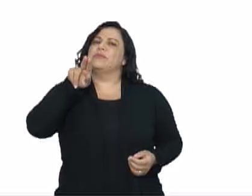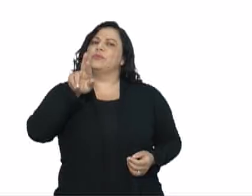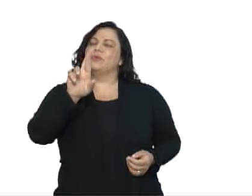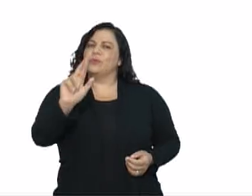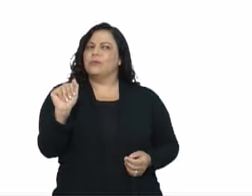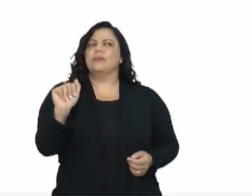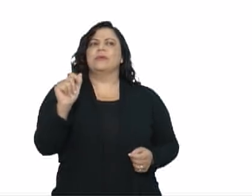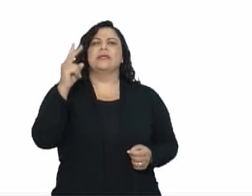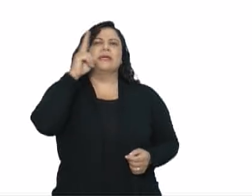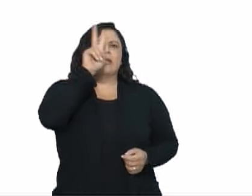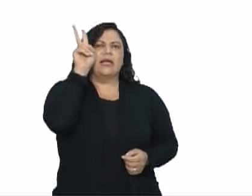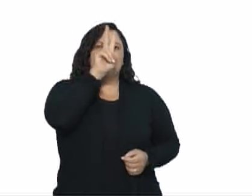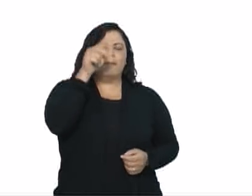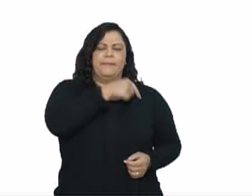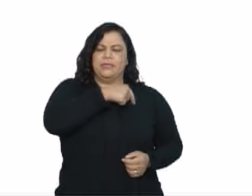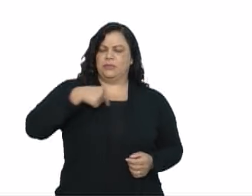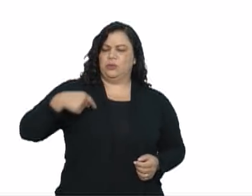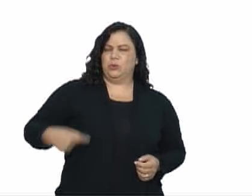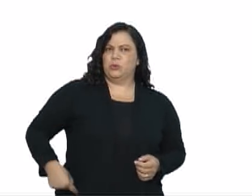sempre tida como aquela